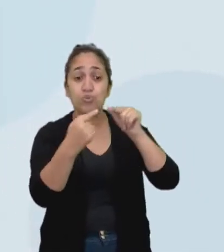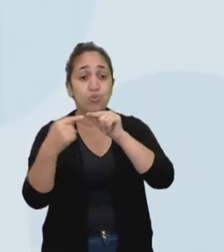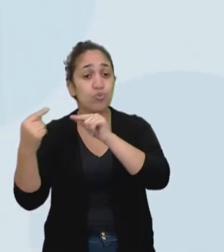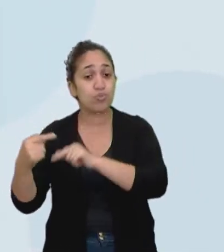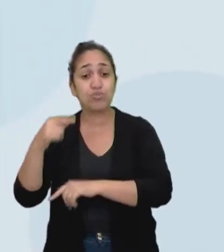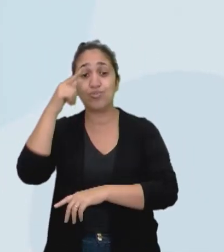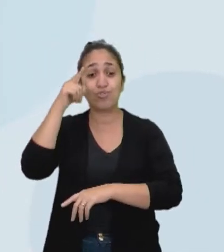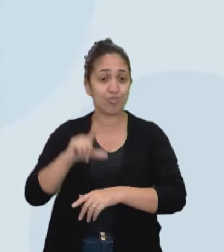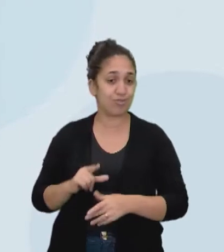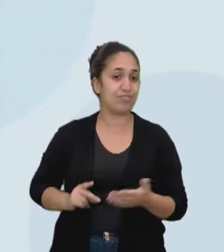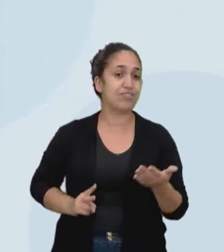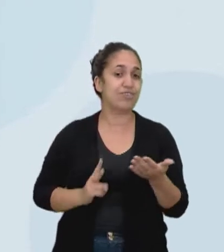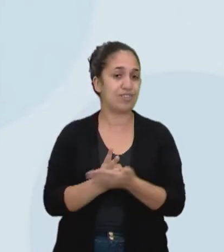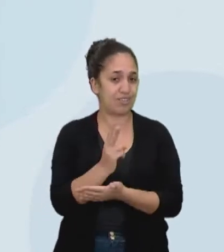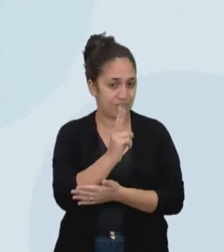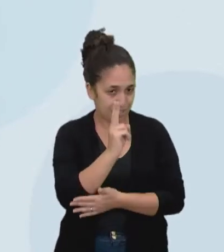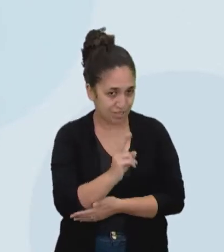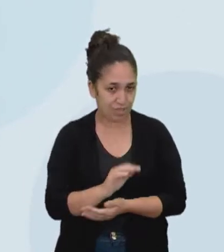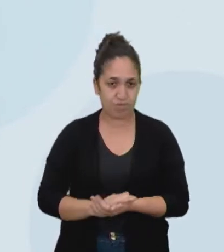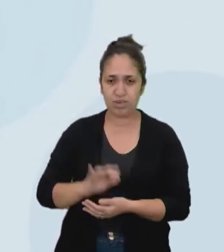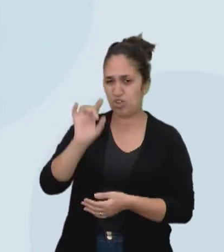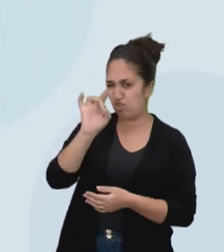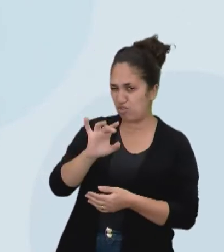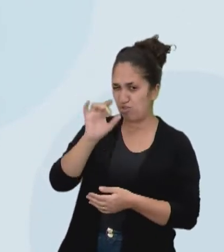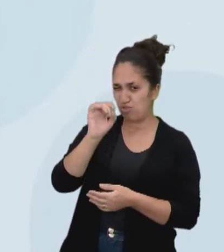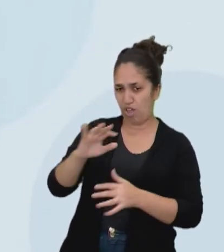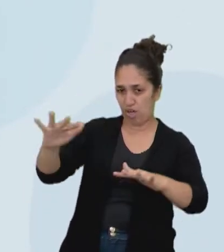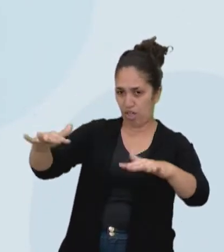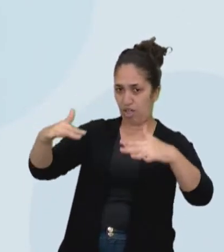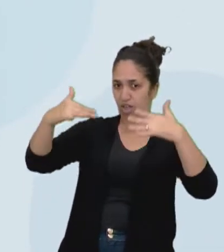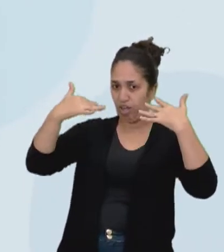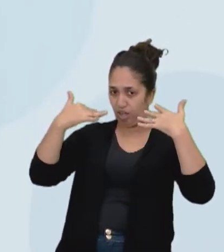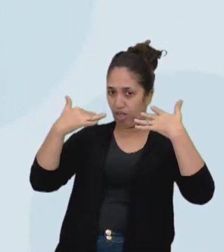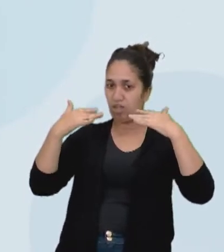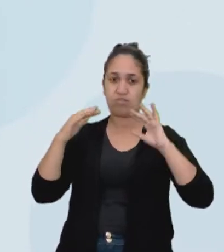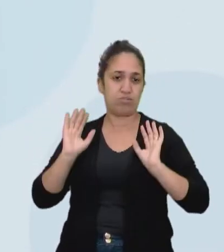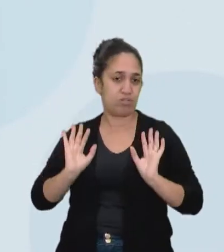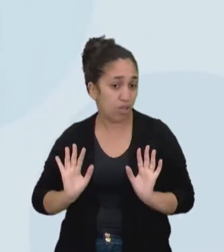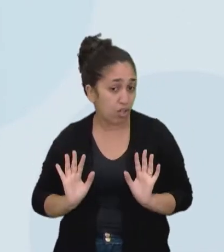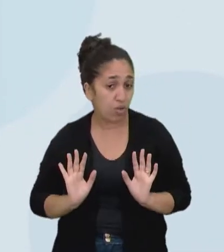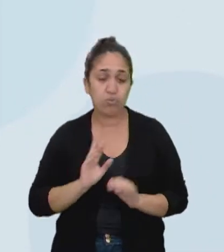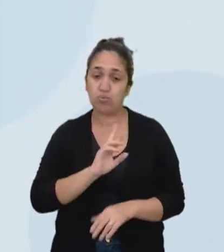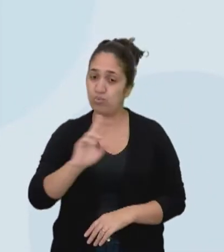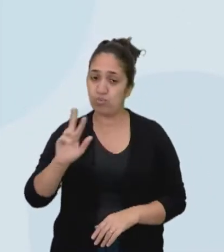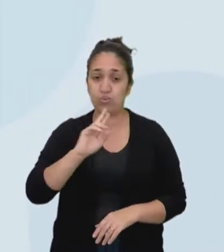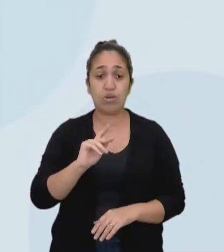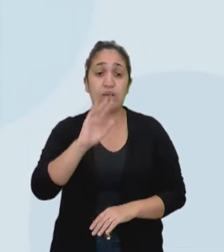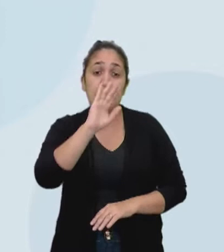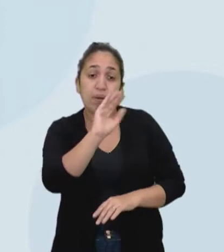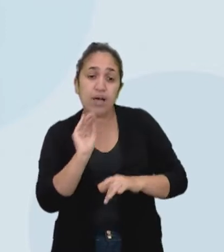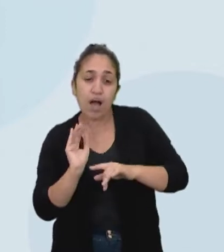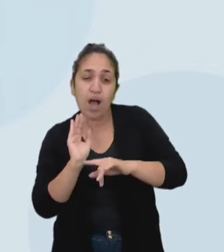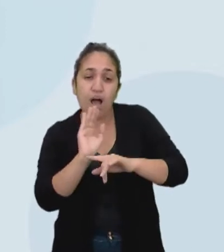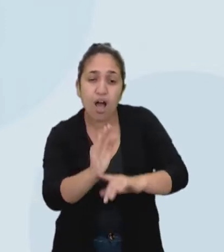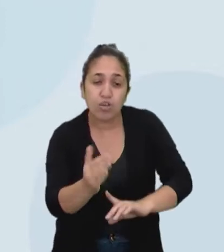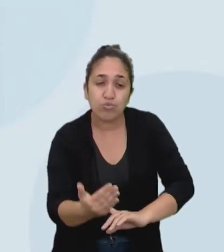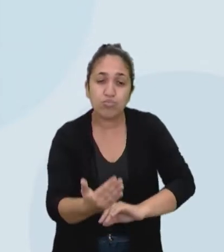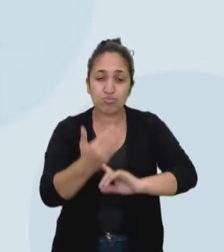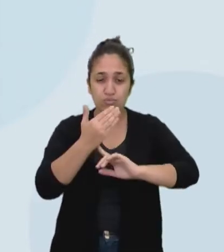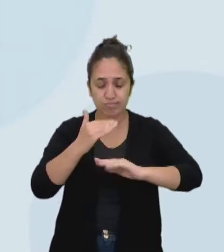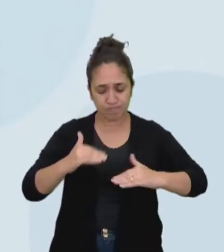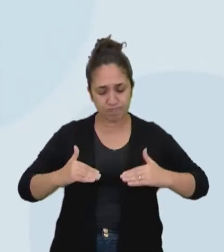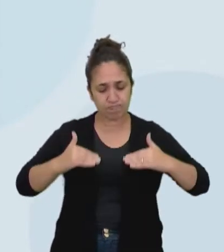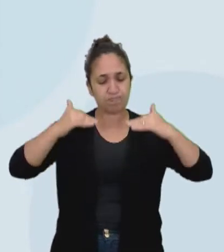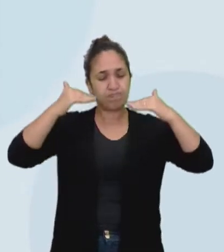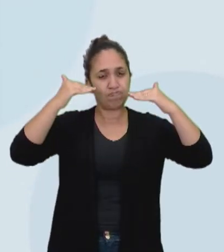forma permanente. Não se trata somente de ganhar visibilidade a qualquer custo, mas sim em ajudar a construir uma imagem relevante